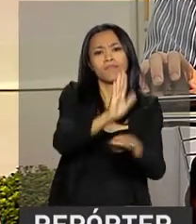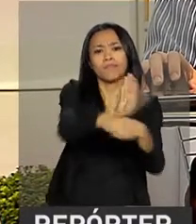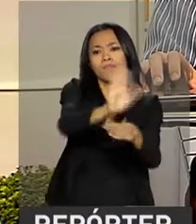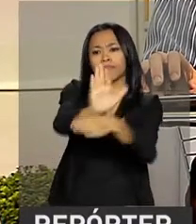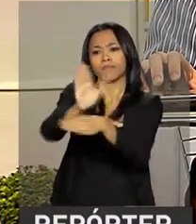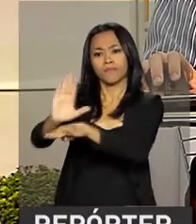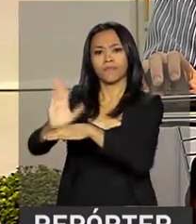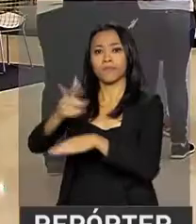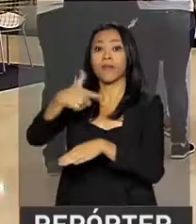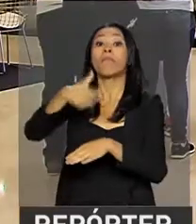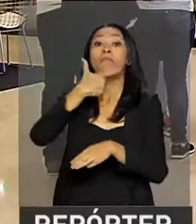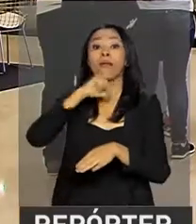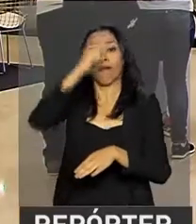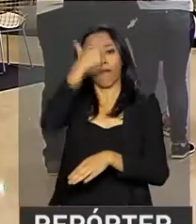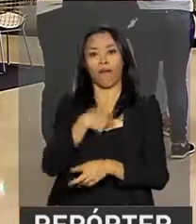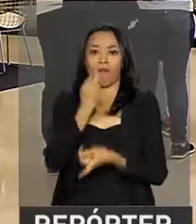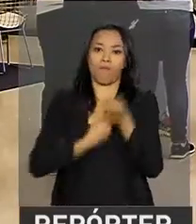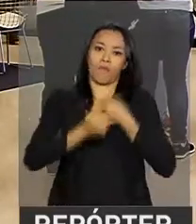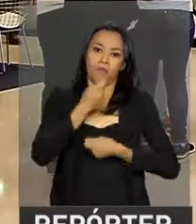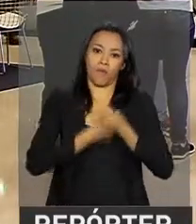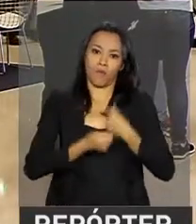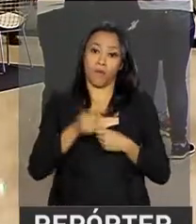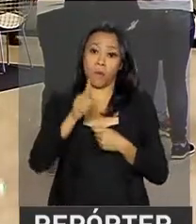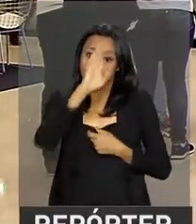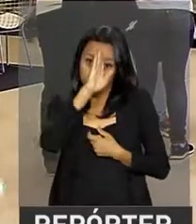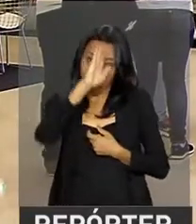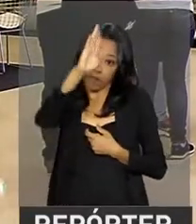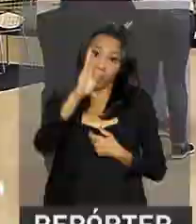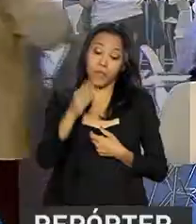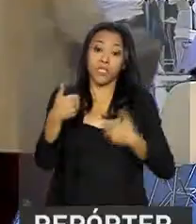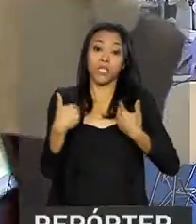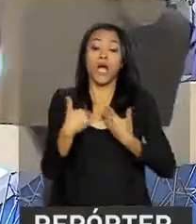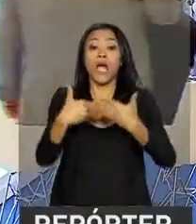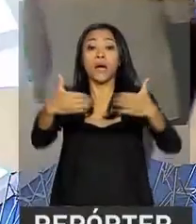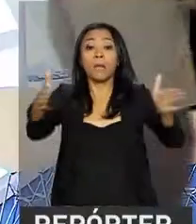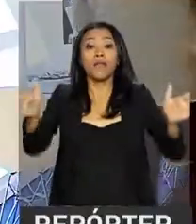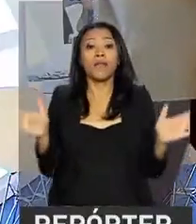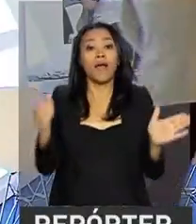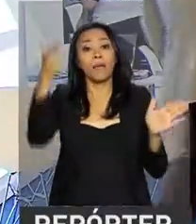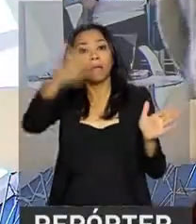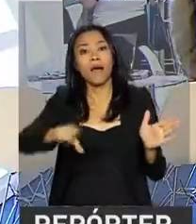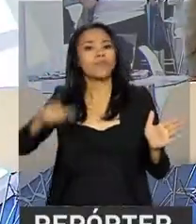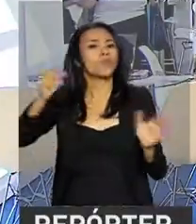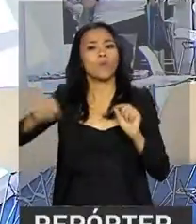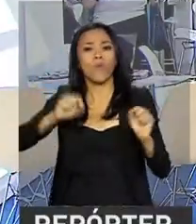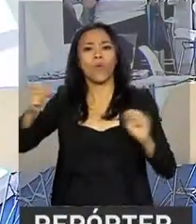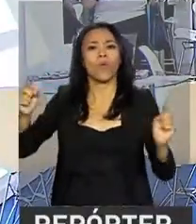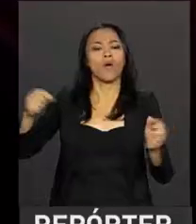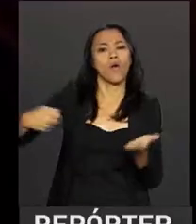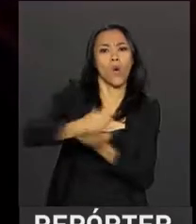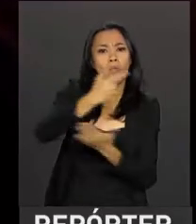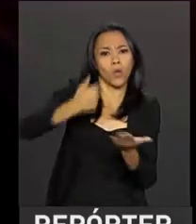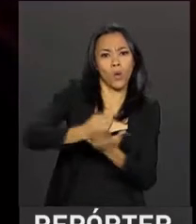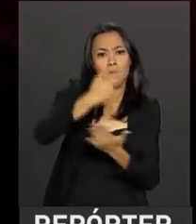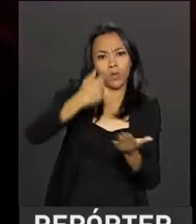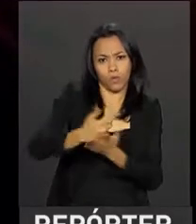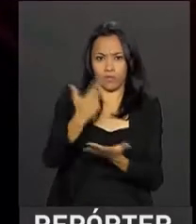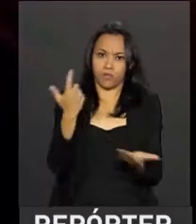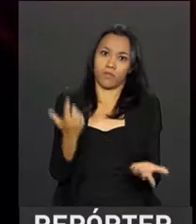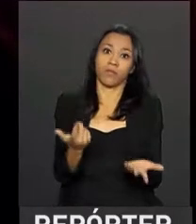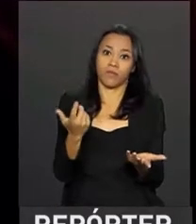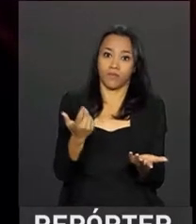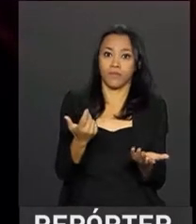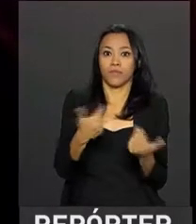aos empreendedores, entre eles a ampliação de mercados por meio das compras governamentais. Para entender